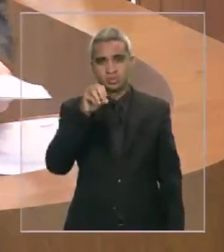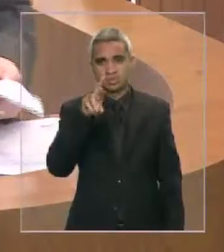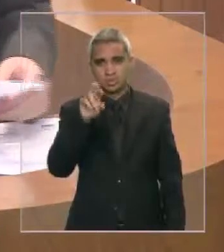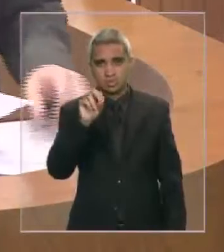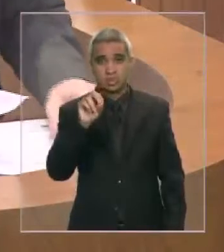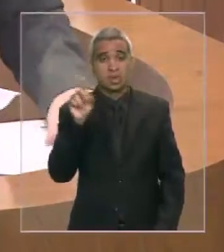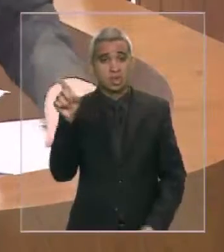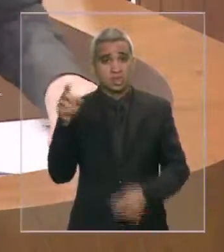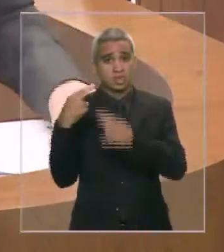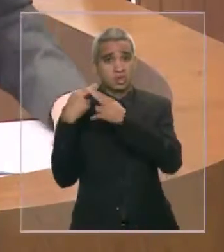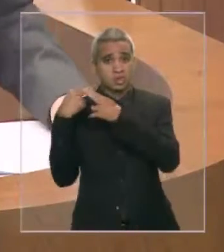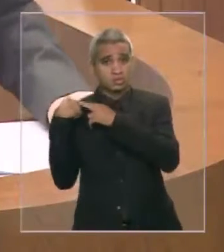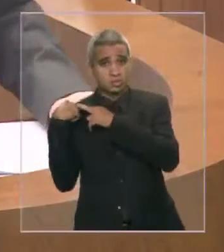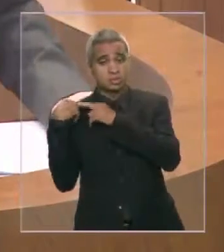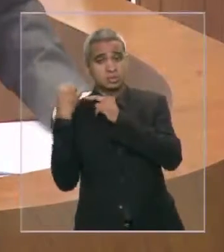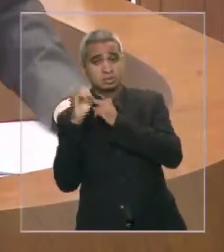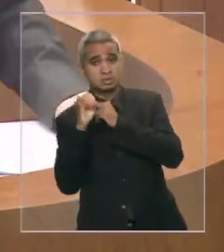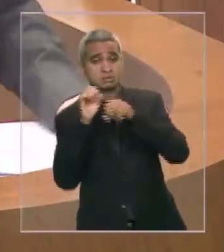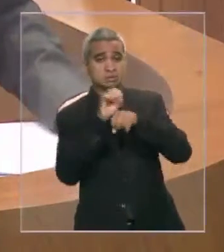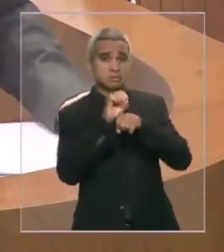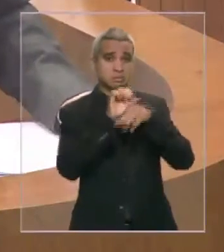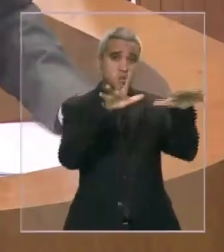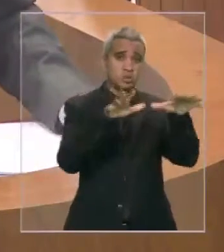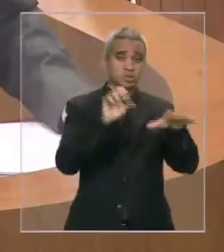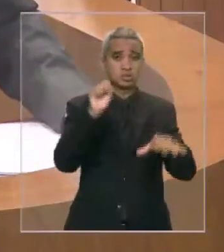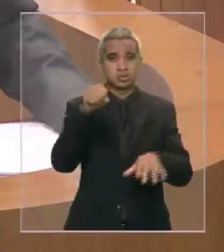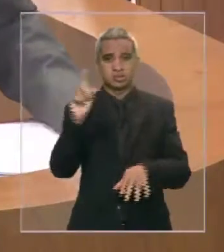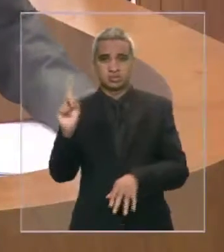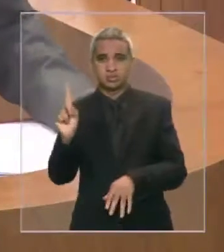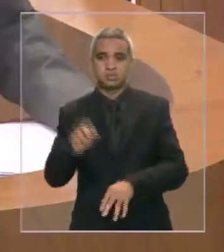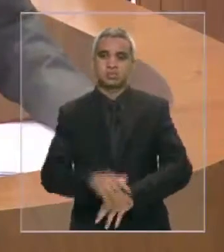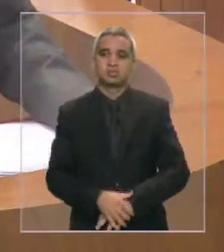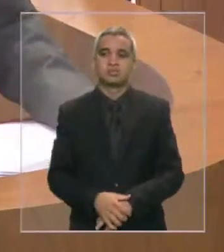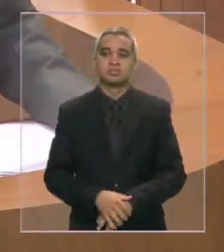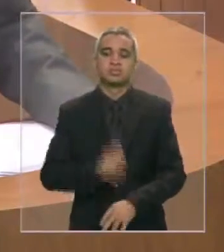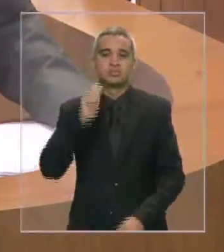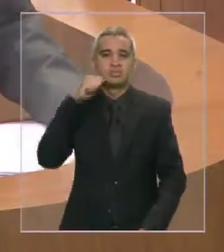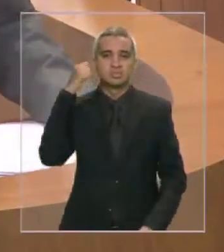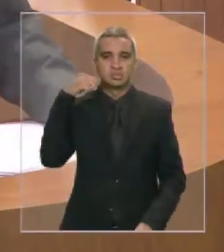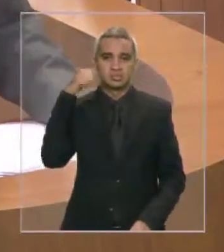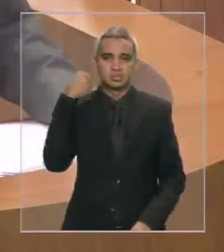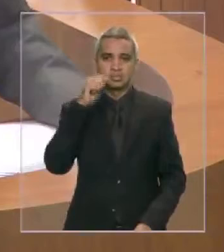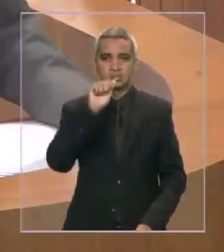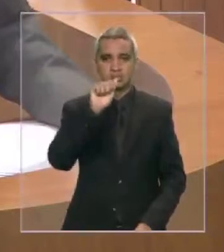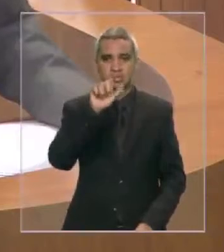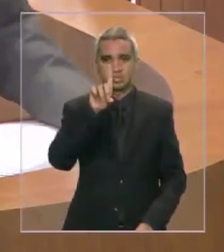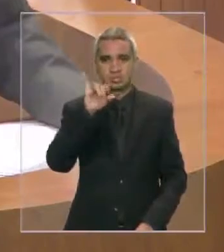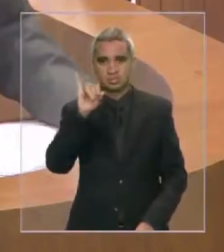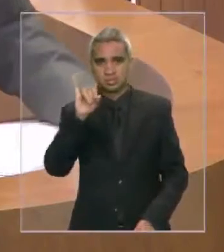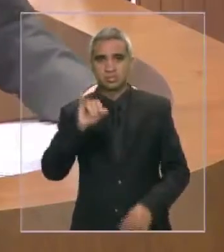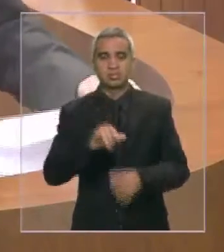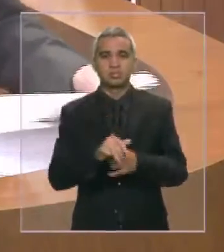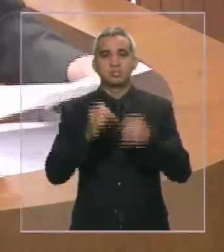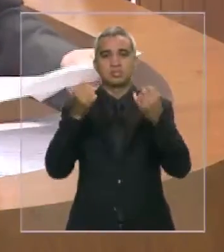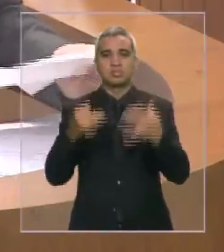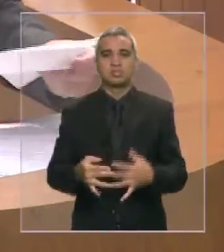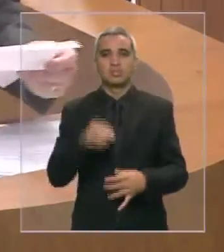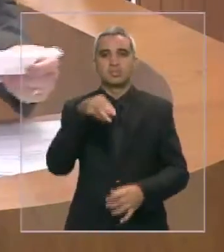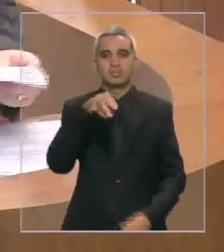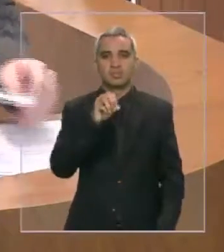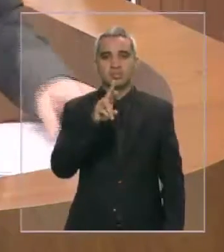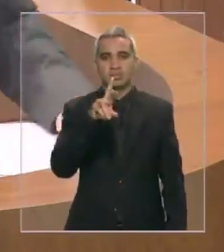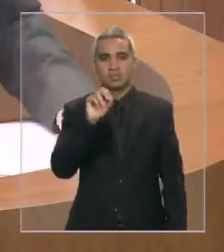ter divulgado ou não. Diz ainda o advogado Adi Damos, Moro cometeu um crime e vai responder por